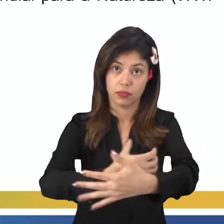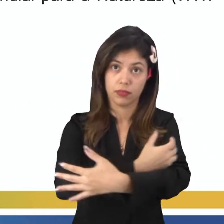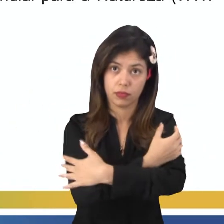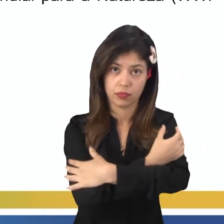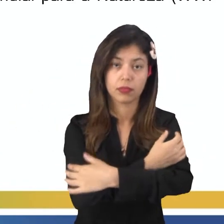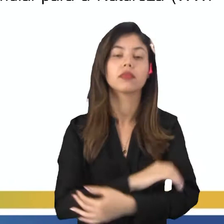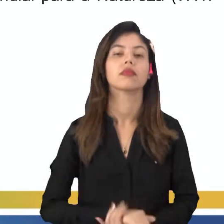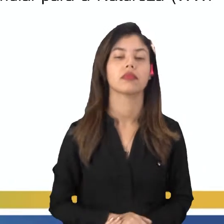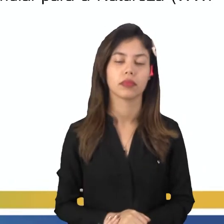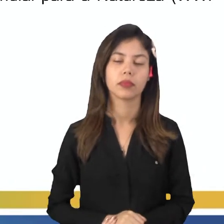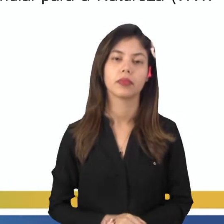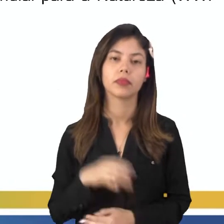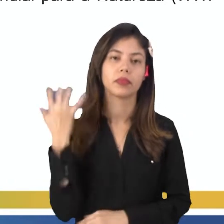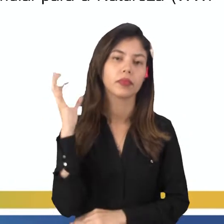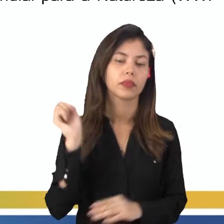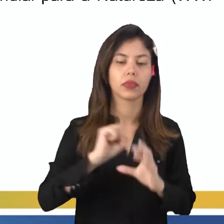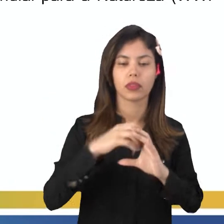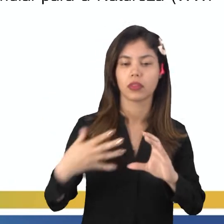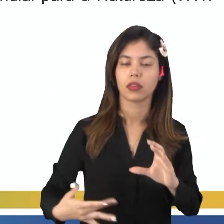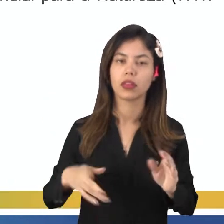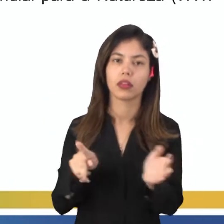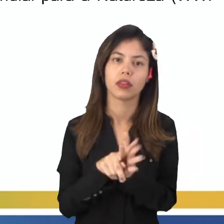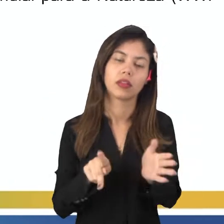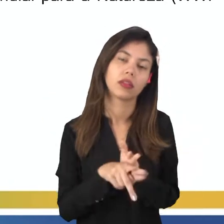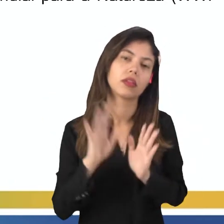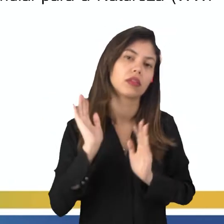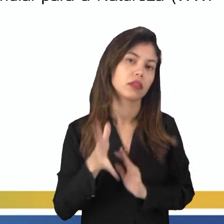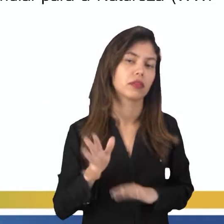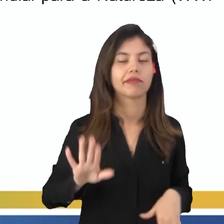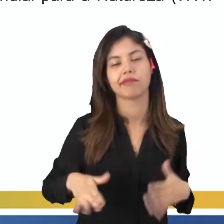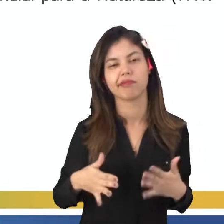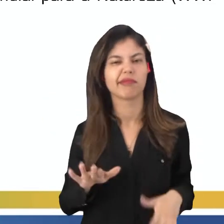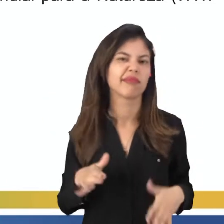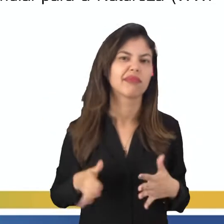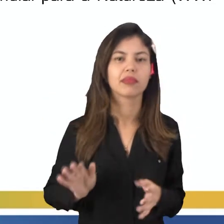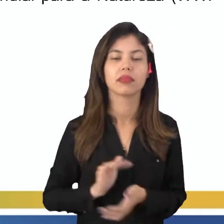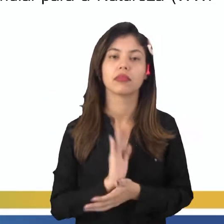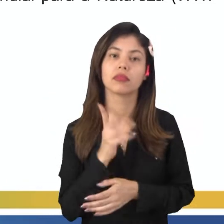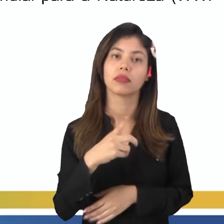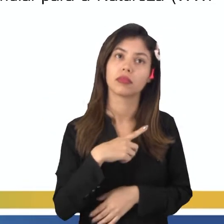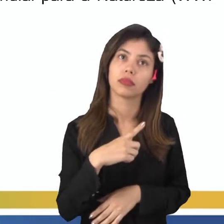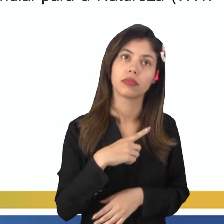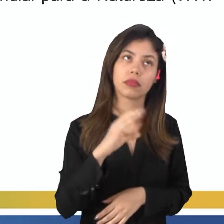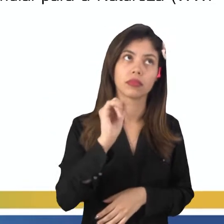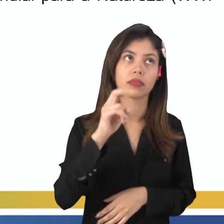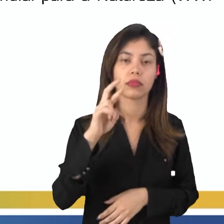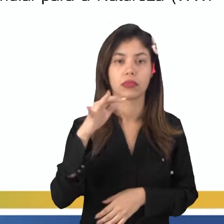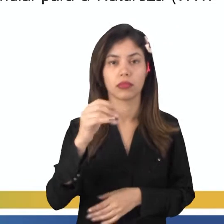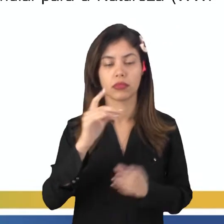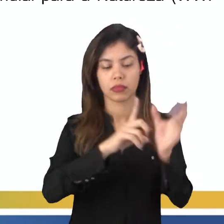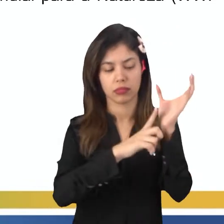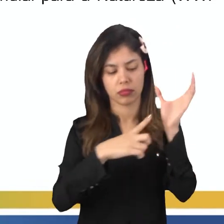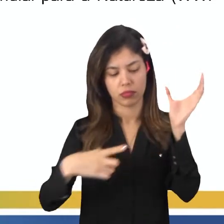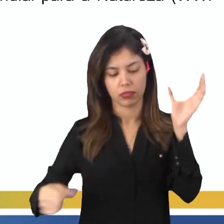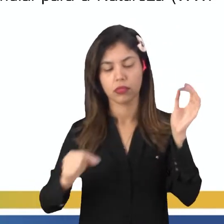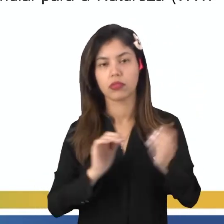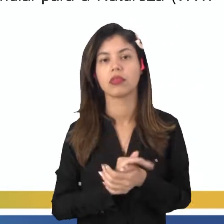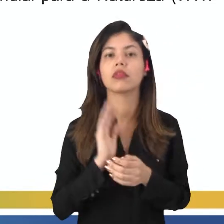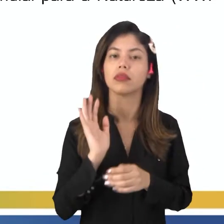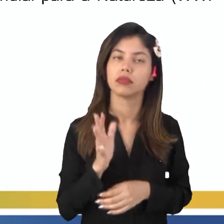nessa árvore. Então isso é característico dessa floresta, que ela geralmente tem um assoalho de folhas, que